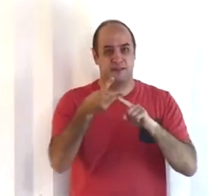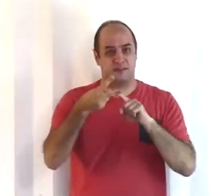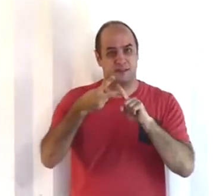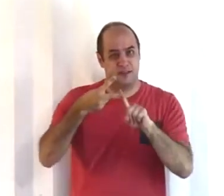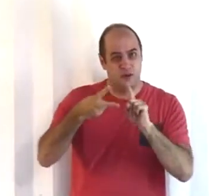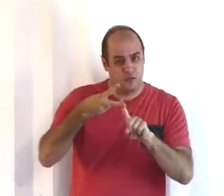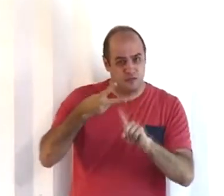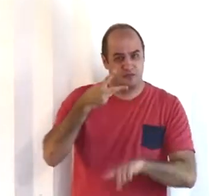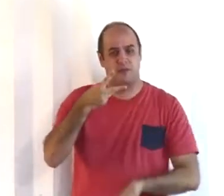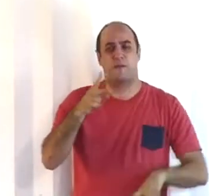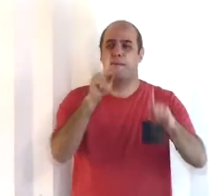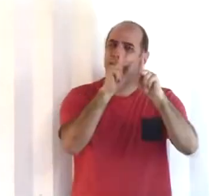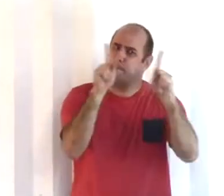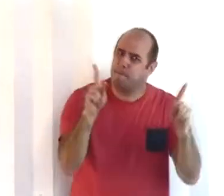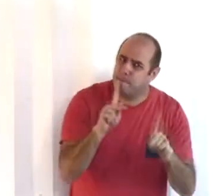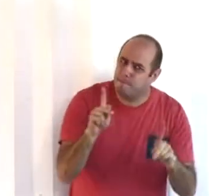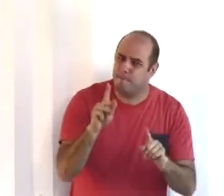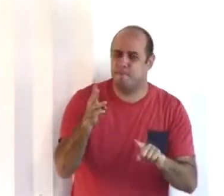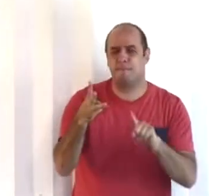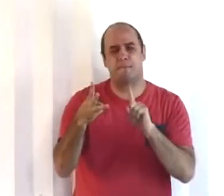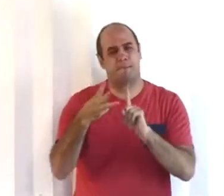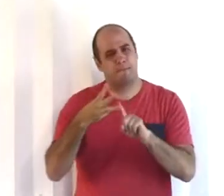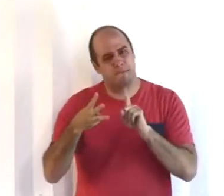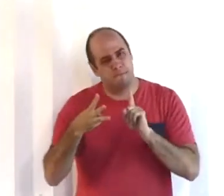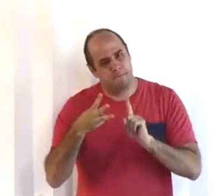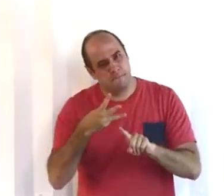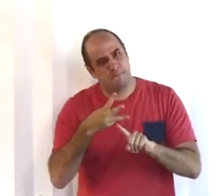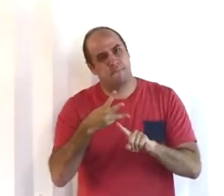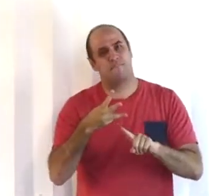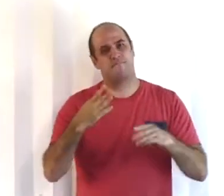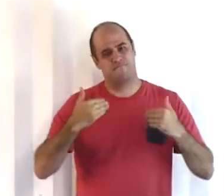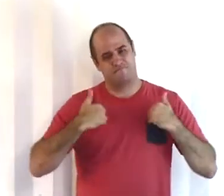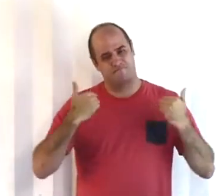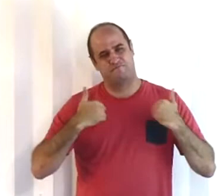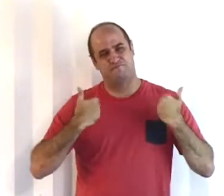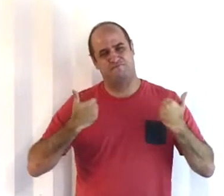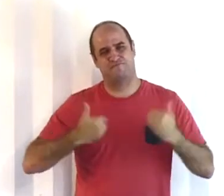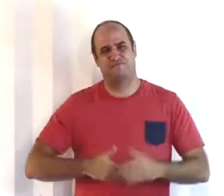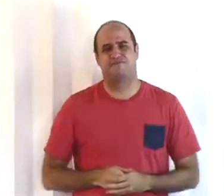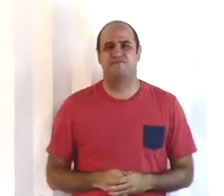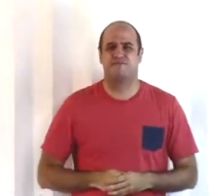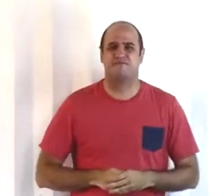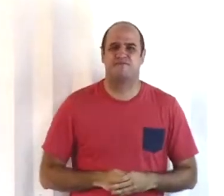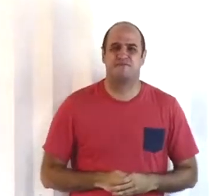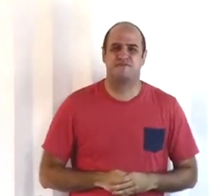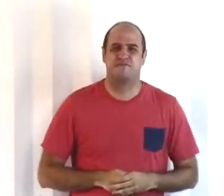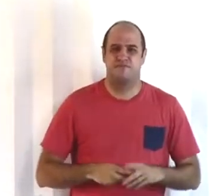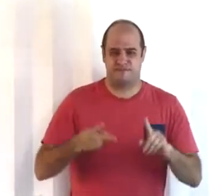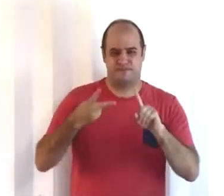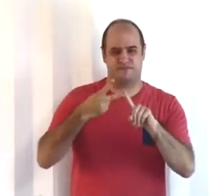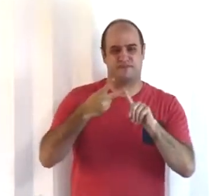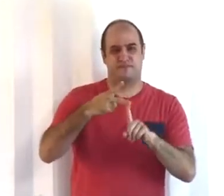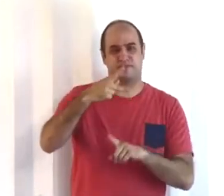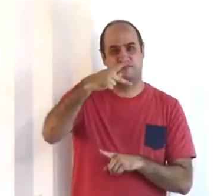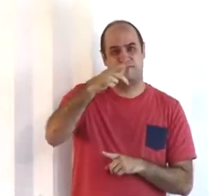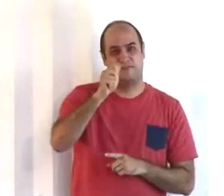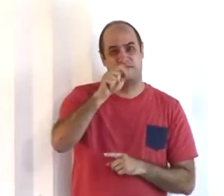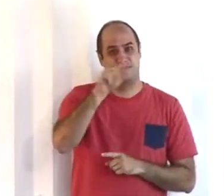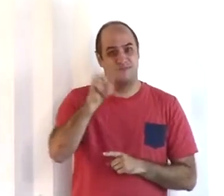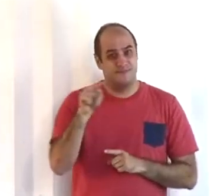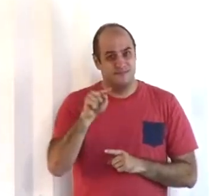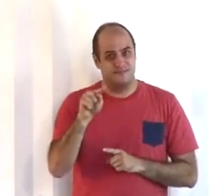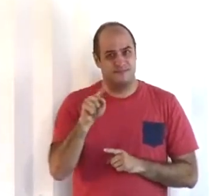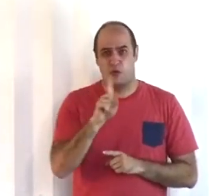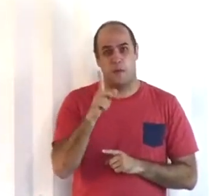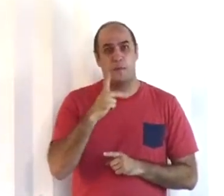palavra, paz. E a terceira palavra, alegria. Paz é P-A-Z, tá bom?